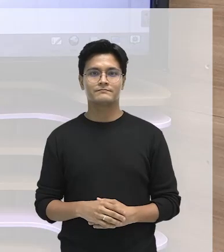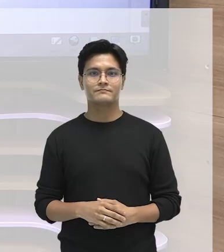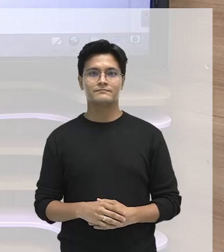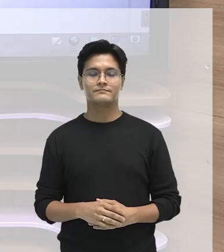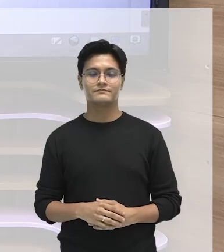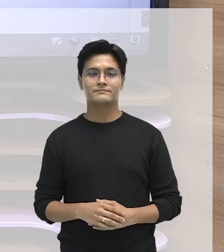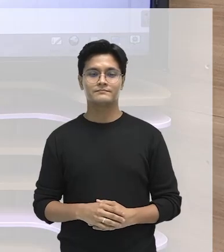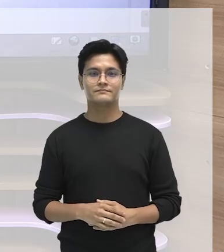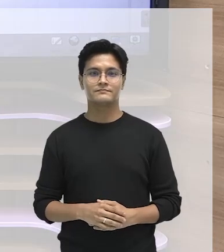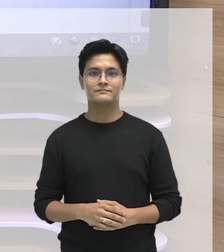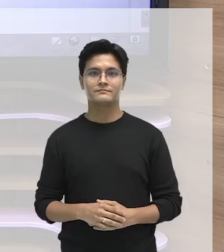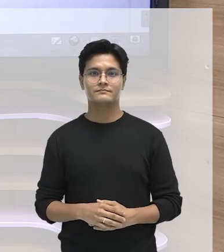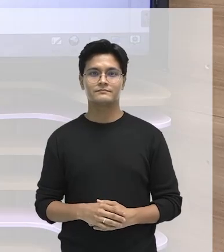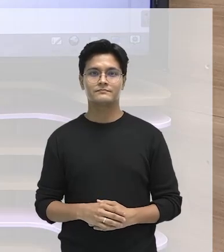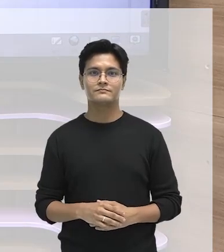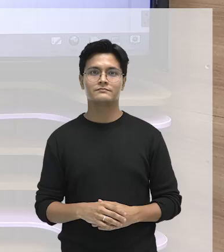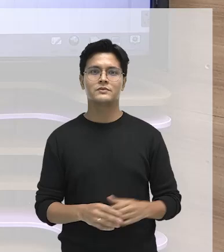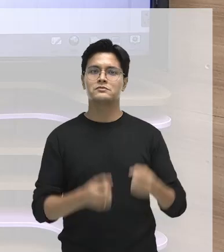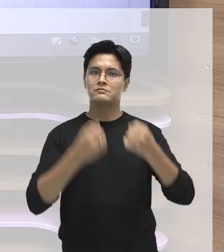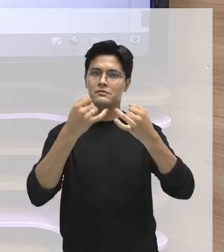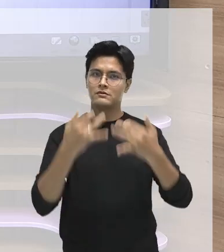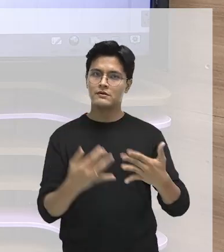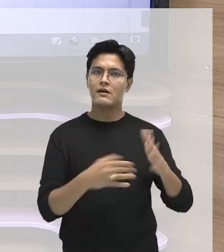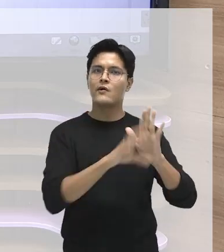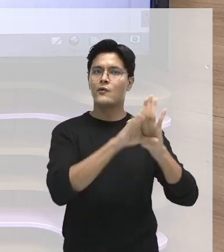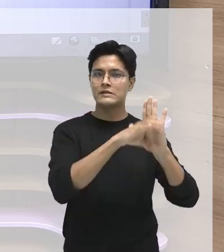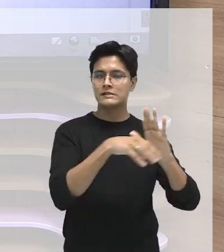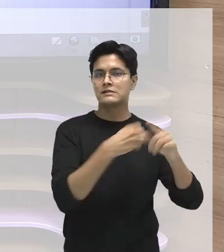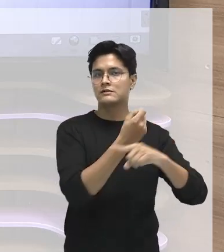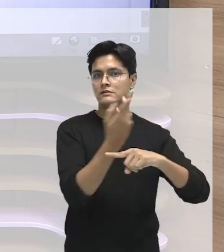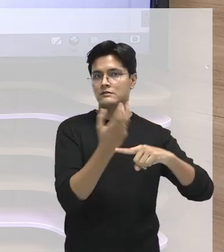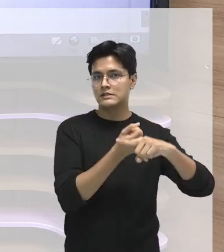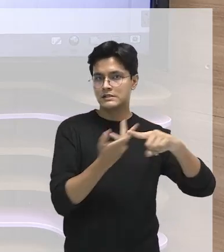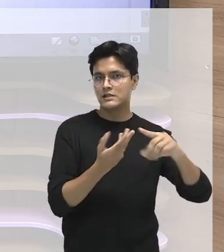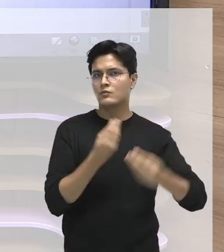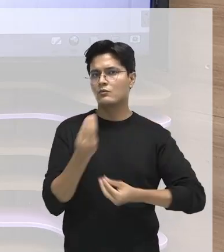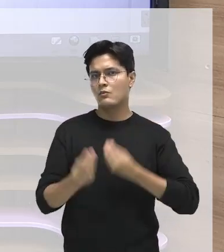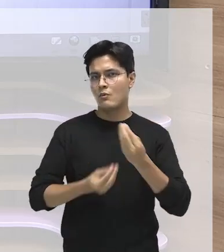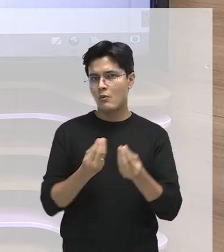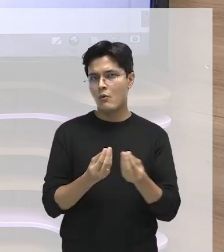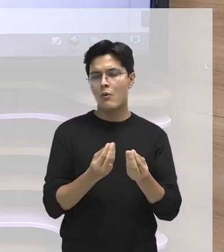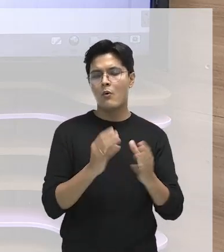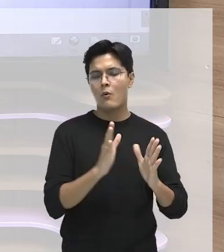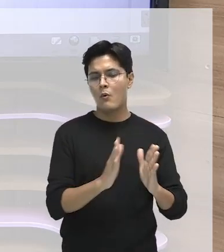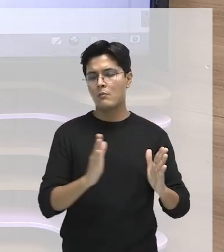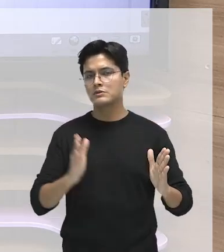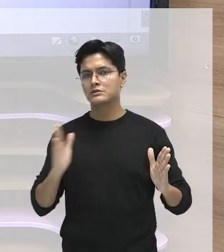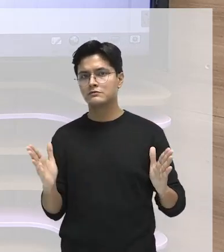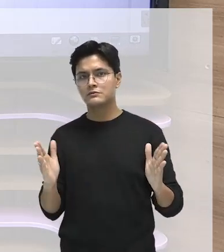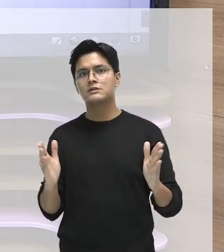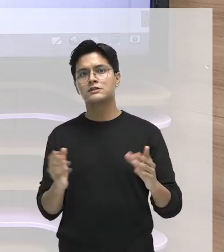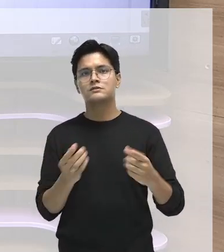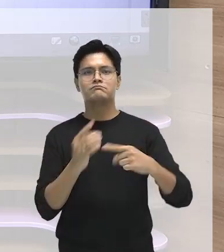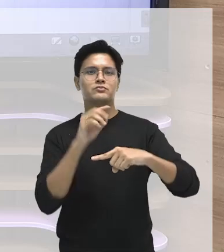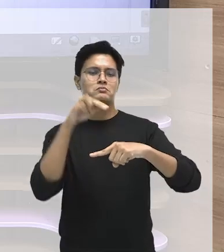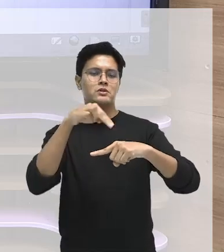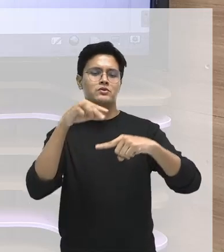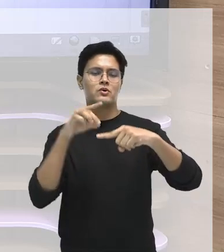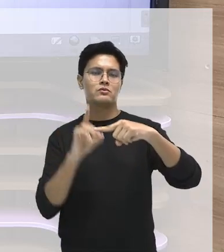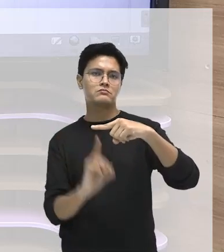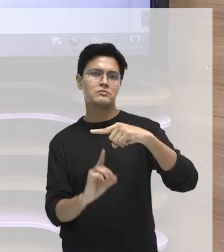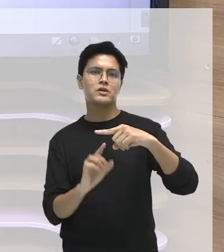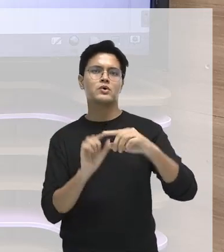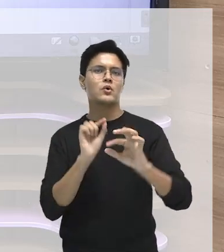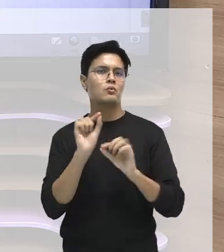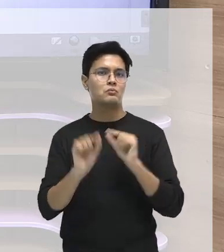Nós conceituamos fração, o que é uma fração, como ela se divide, o que é numerador, o que é denominador, tá?